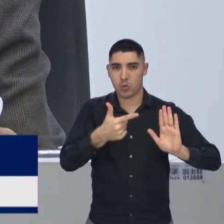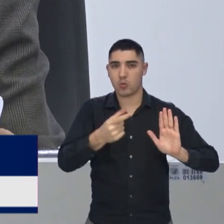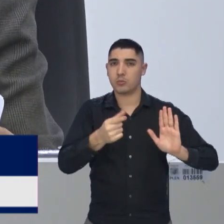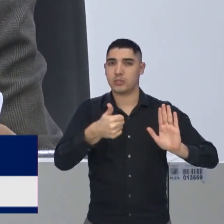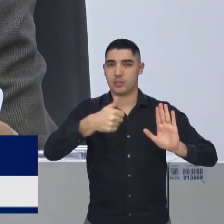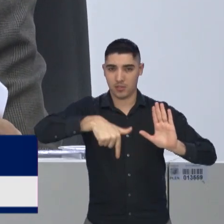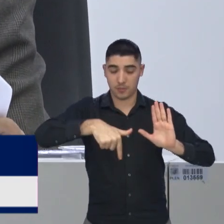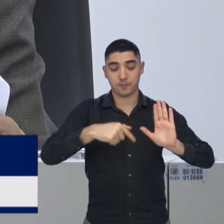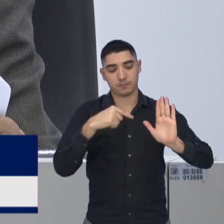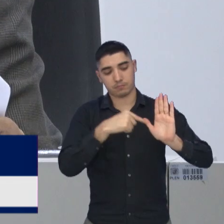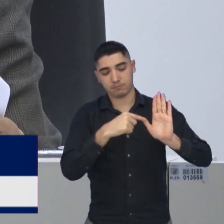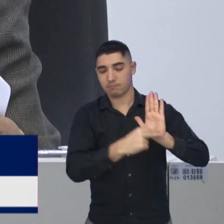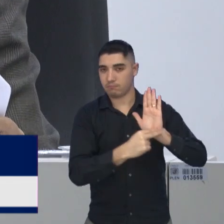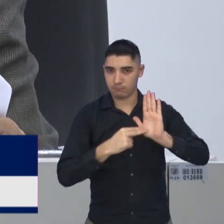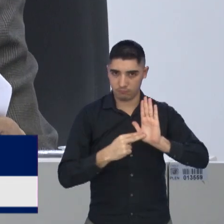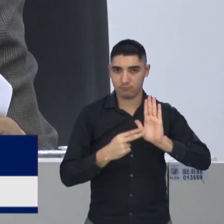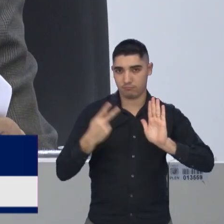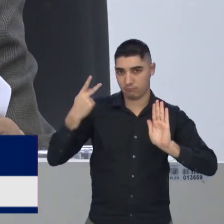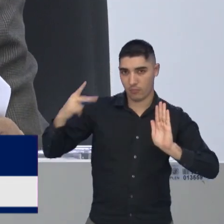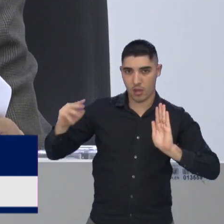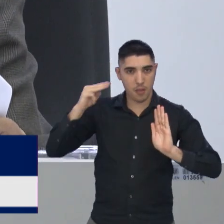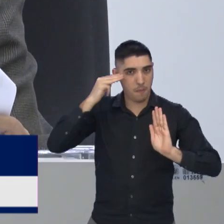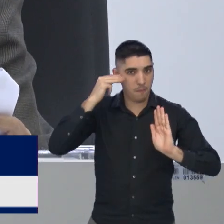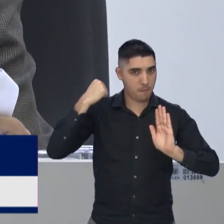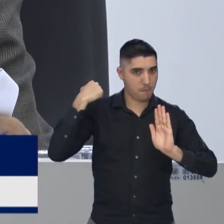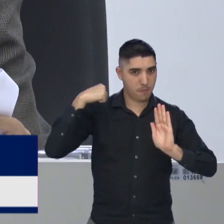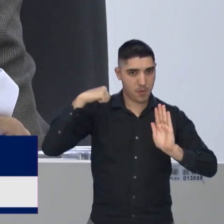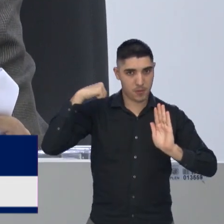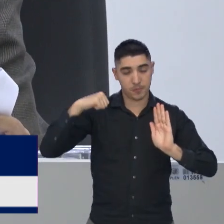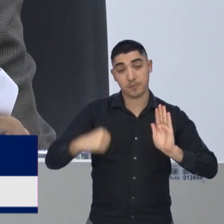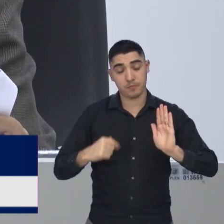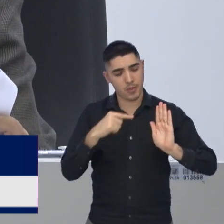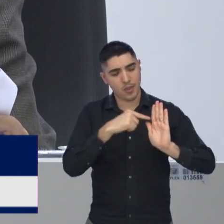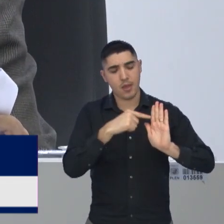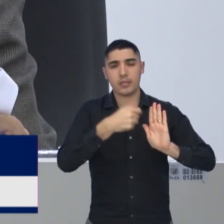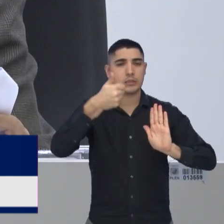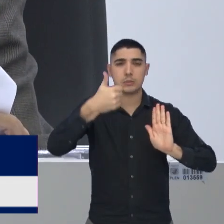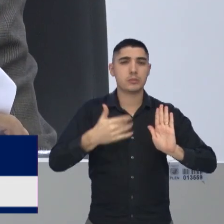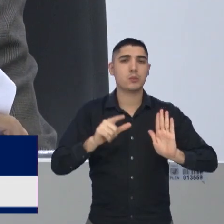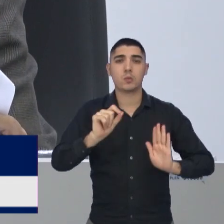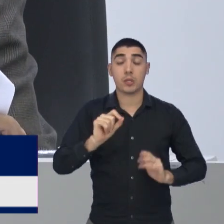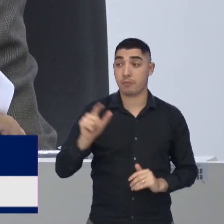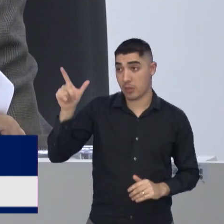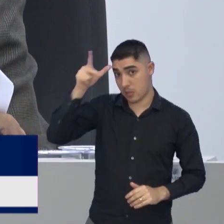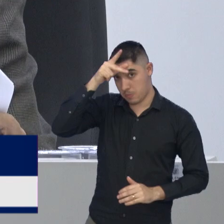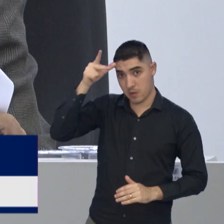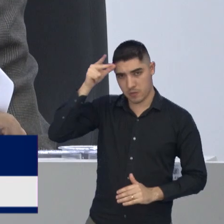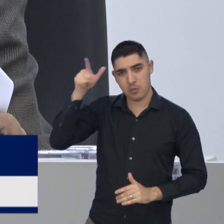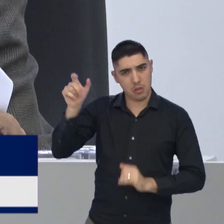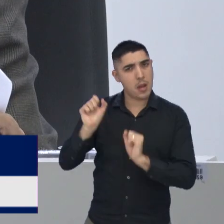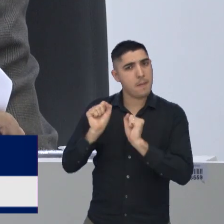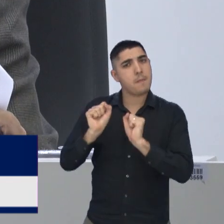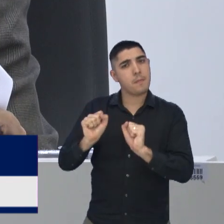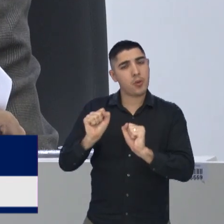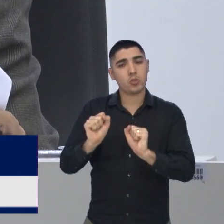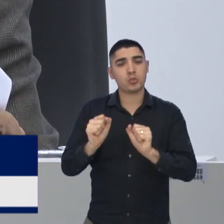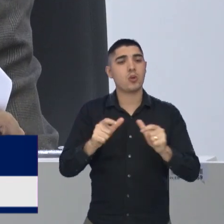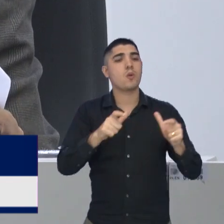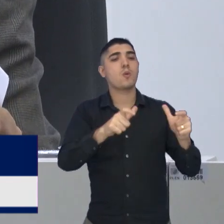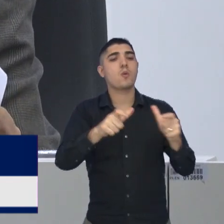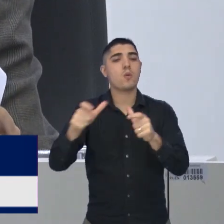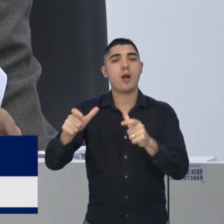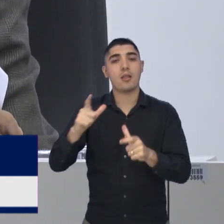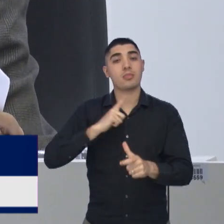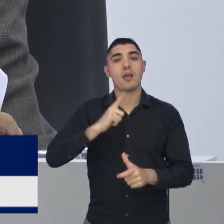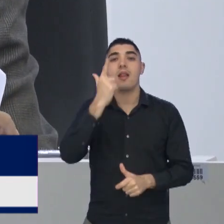126/2017. Autoria vereador Marcão da Academia. Autoriza o poder público municipal a implantar lixeiras